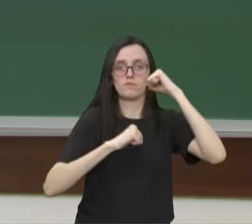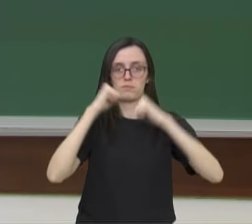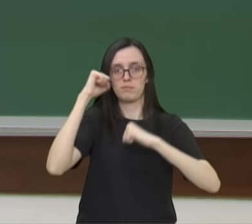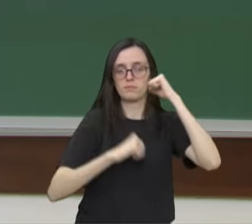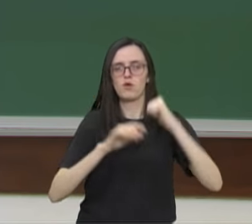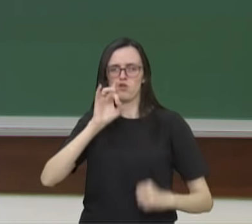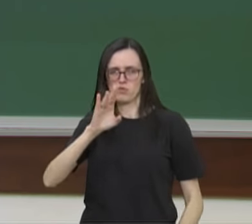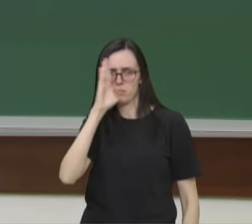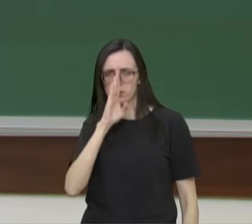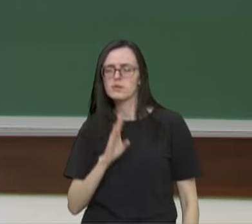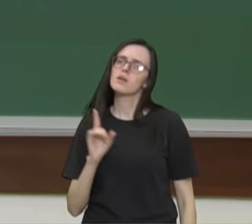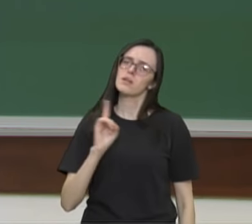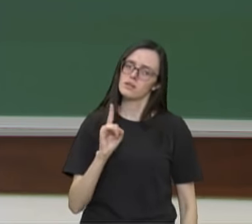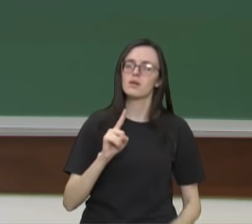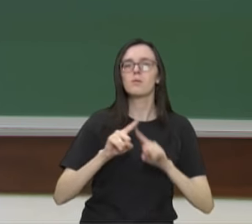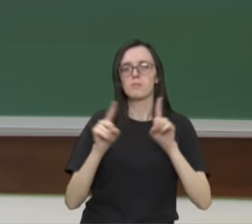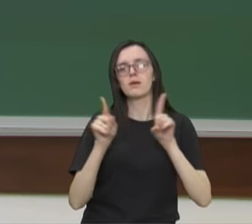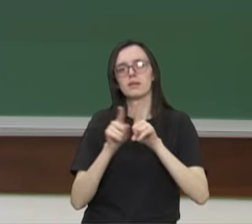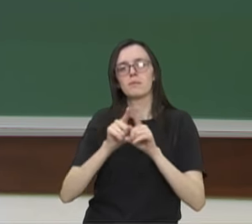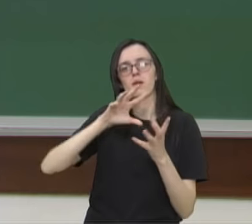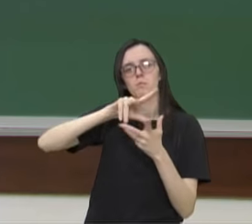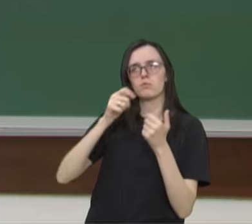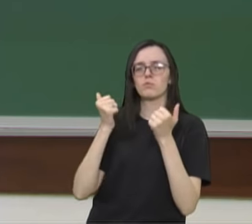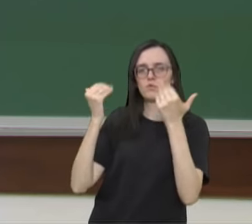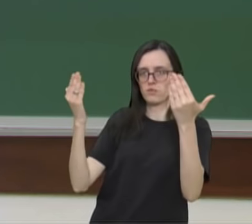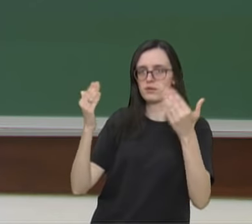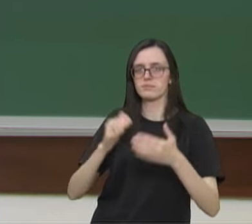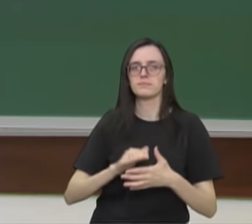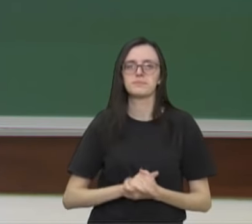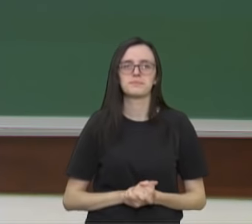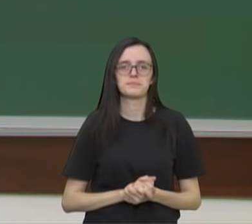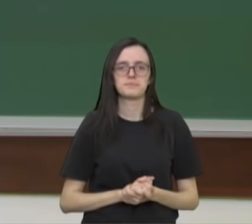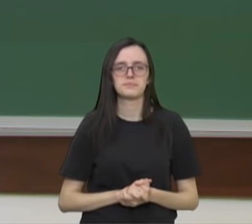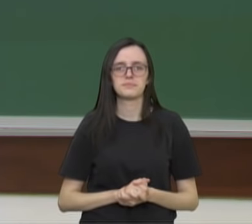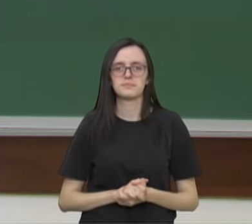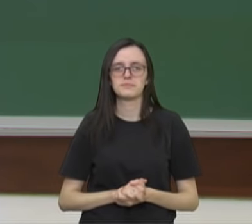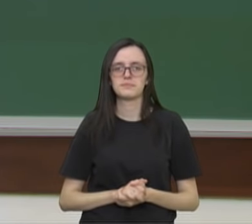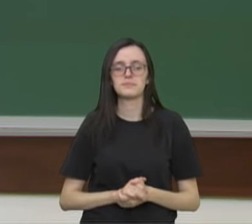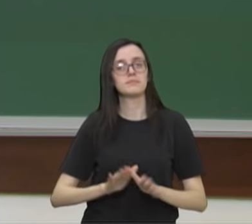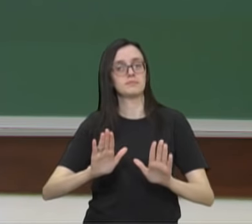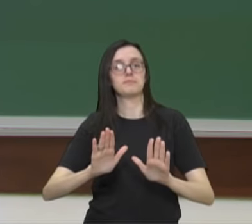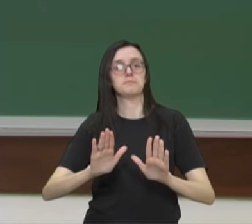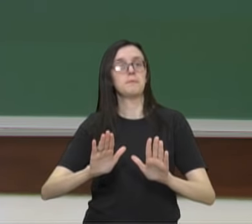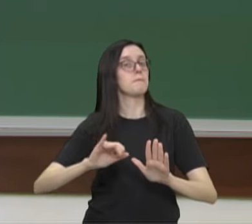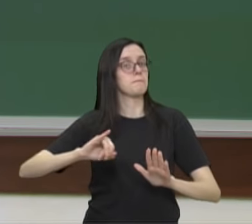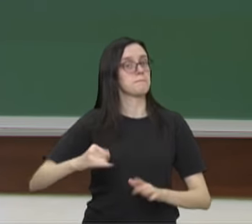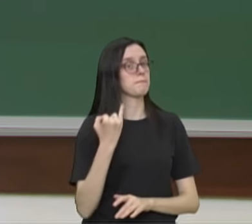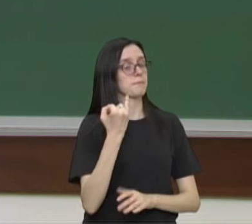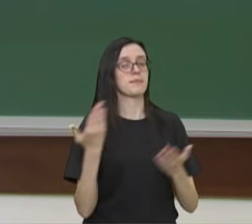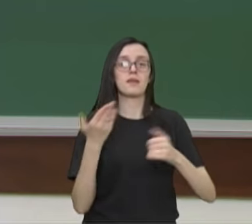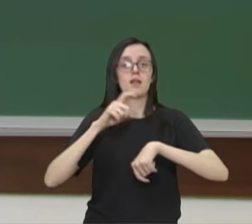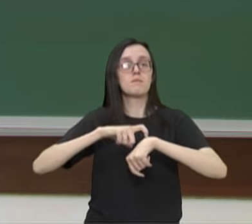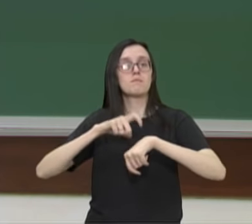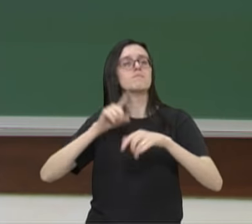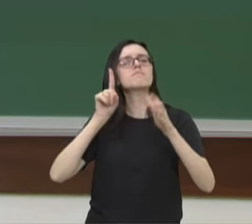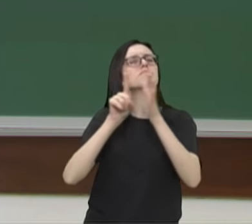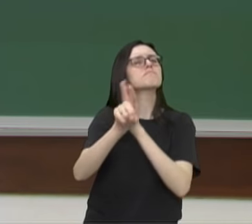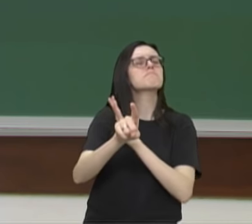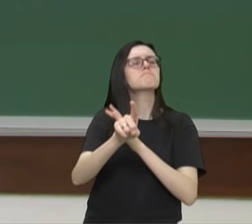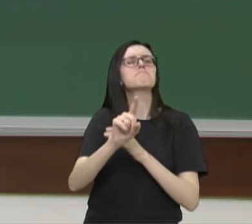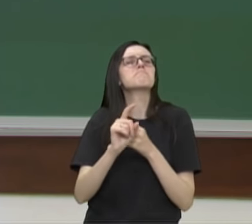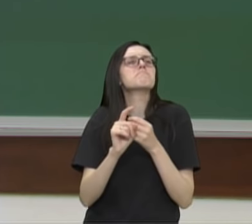não só no brasil mas do mundo também tá ok então para ir então nesse momento aí o que